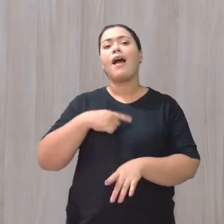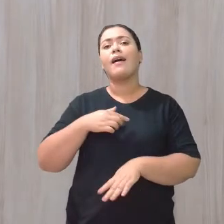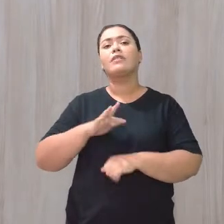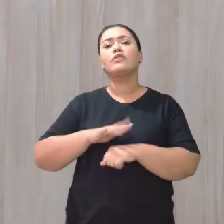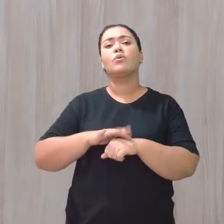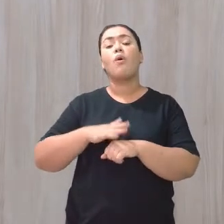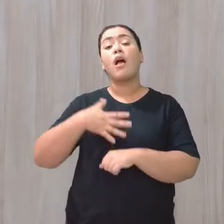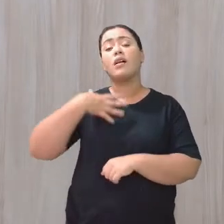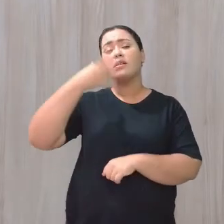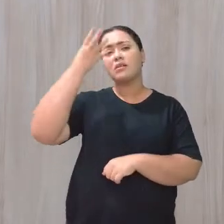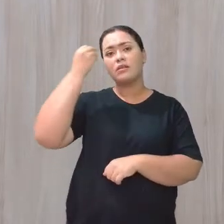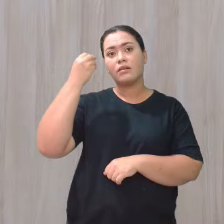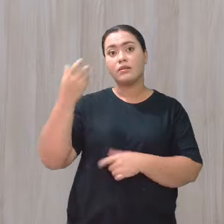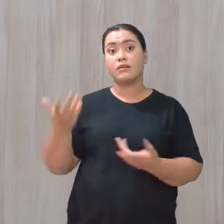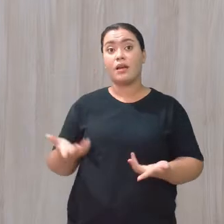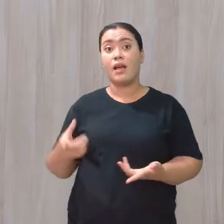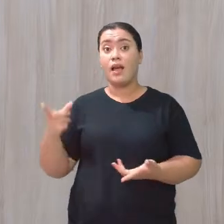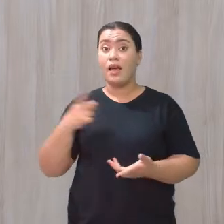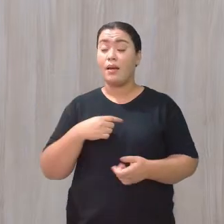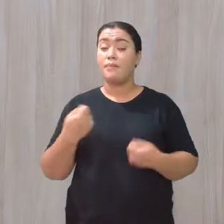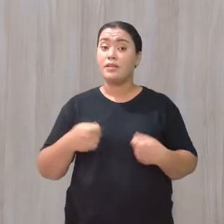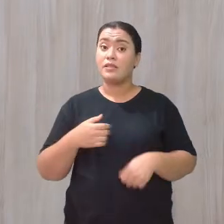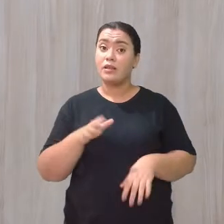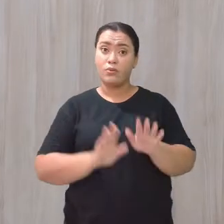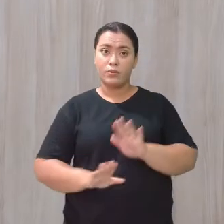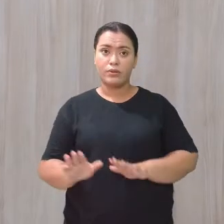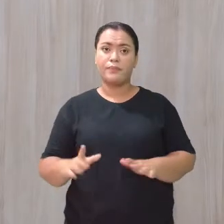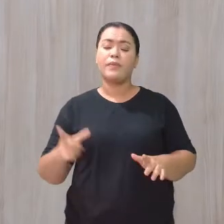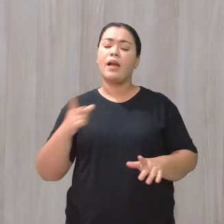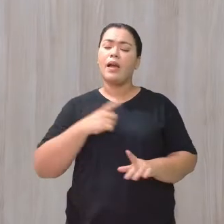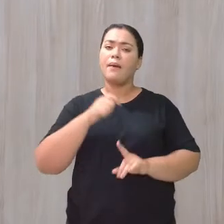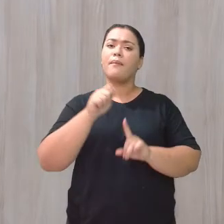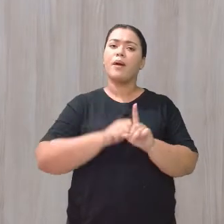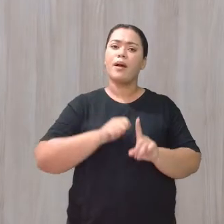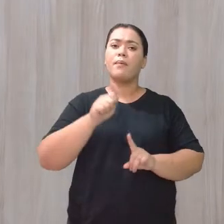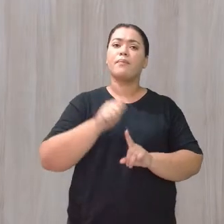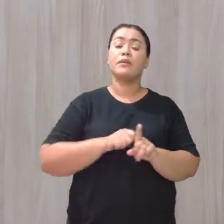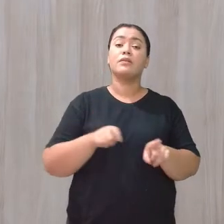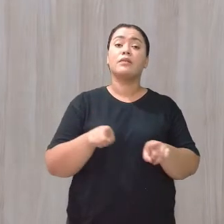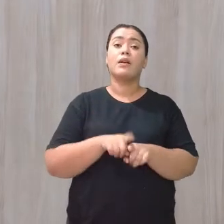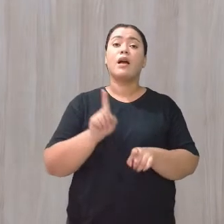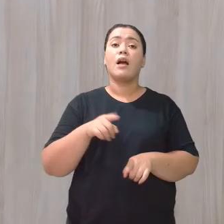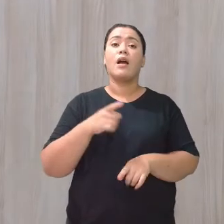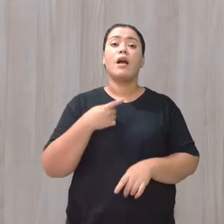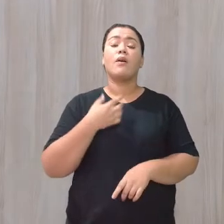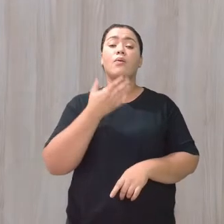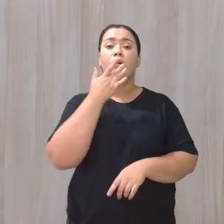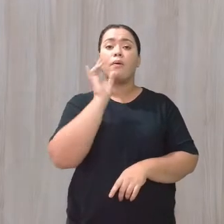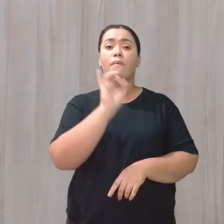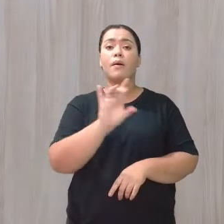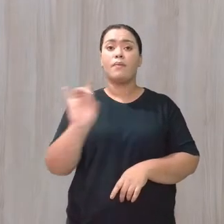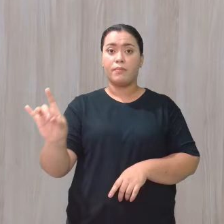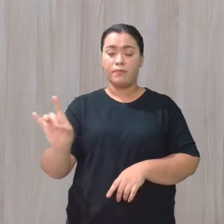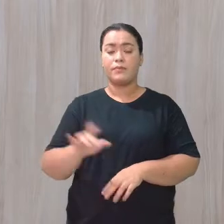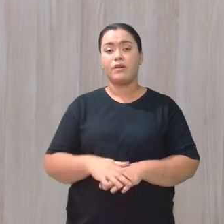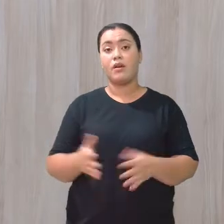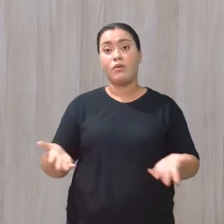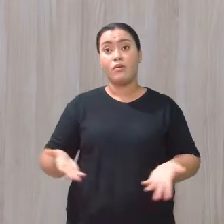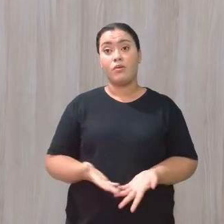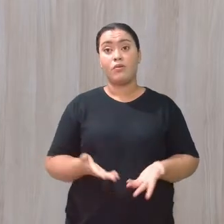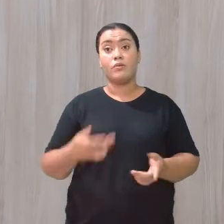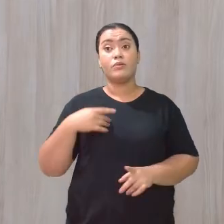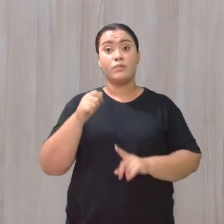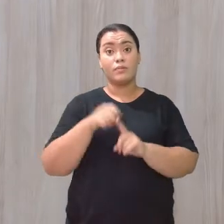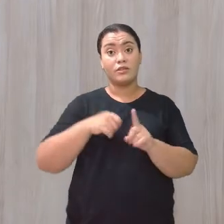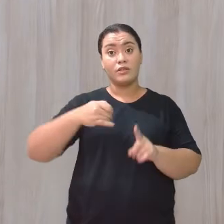são esquecidas um pouco e não temos o cuidado, então todo mês existe um mês e uma cor para cada doença. Então eu trago para vocês o mês